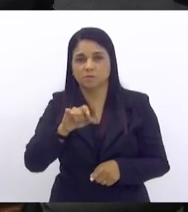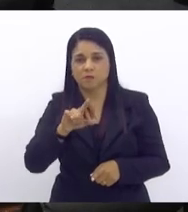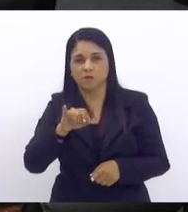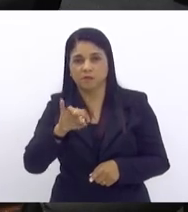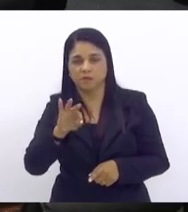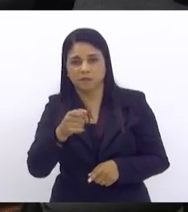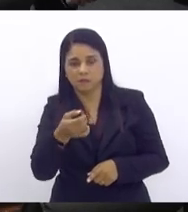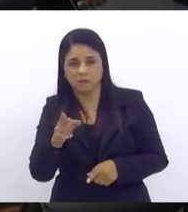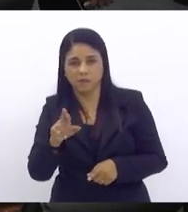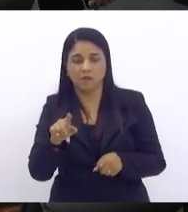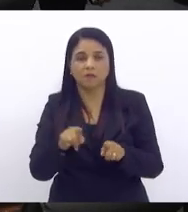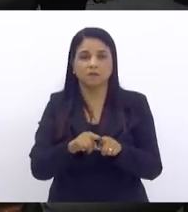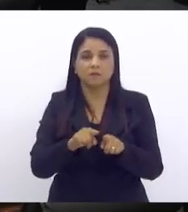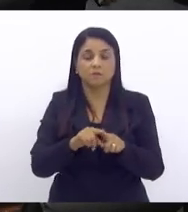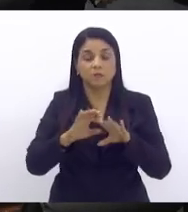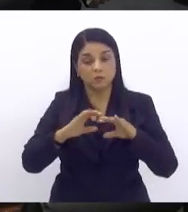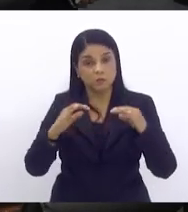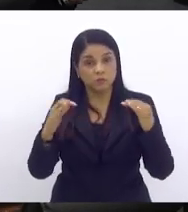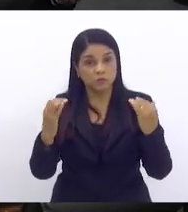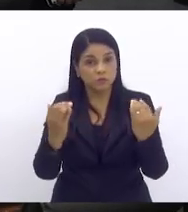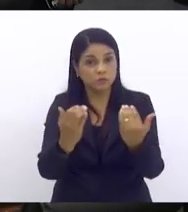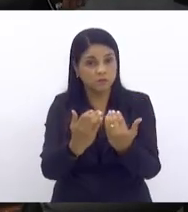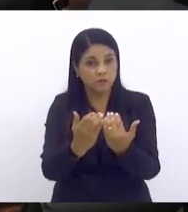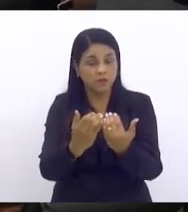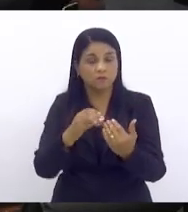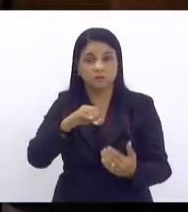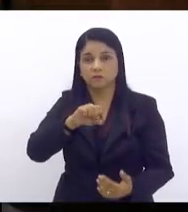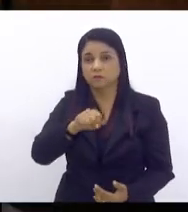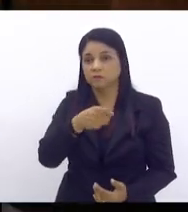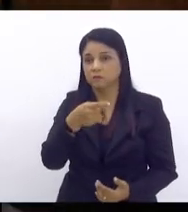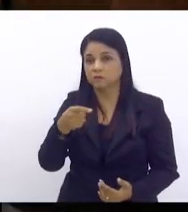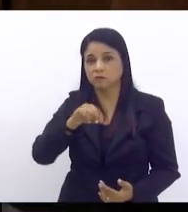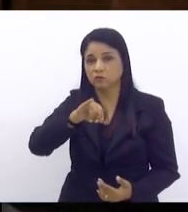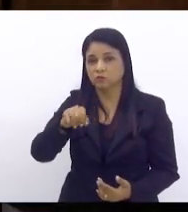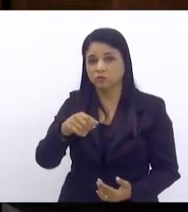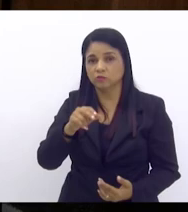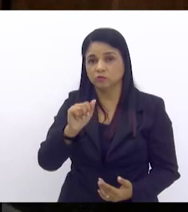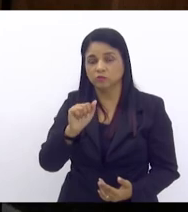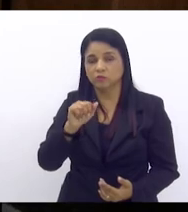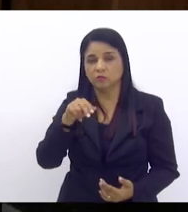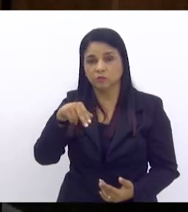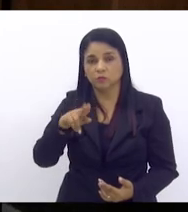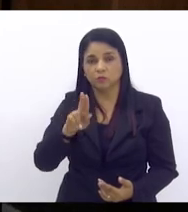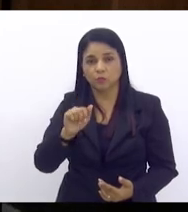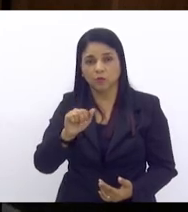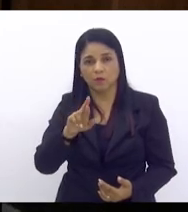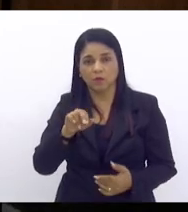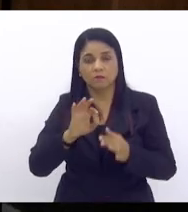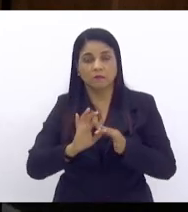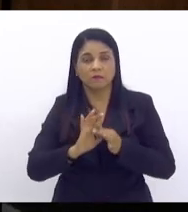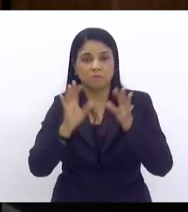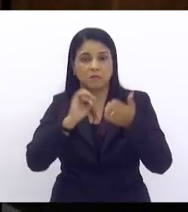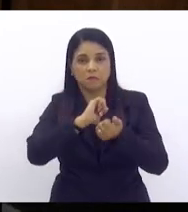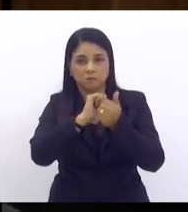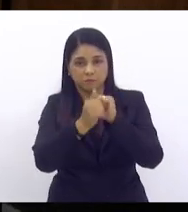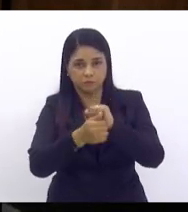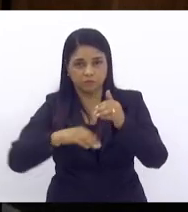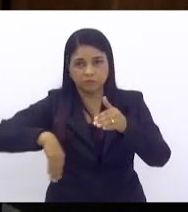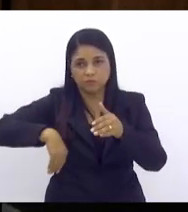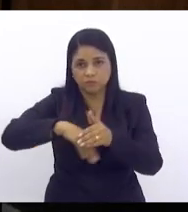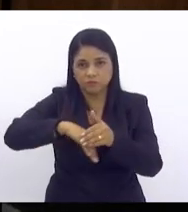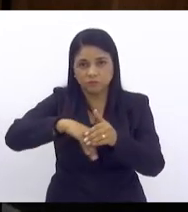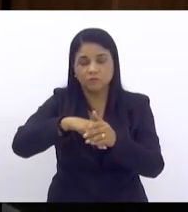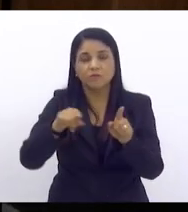o estádio de São Januário estava liberado para a realização dos jogos. Inclusive, a Comissão